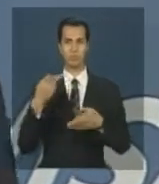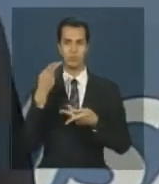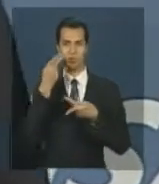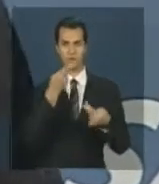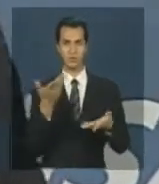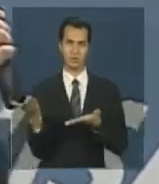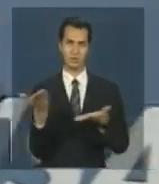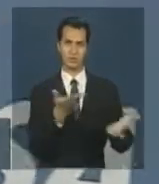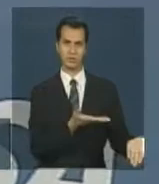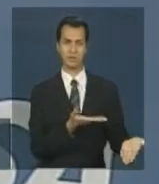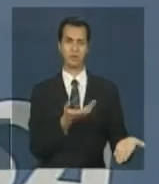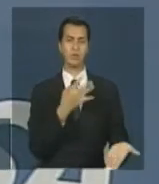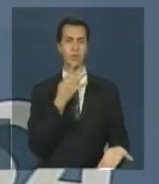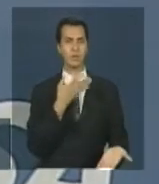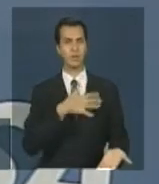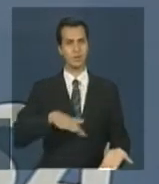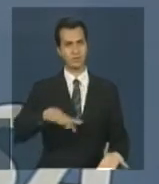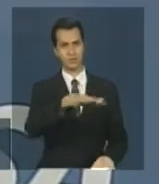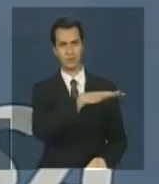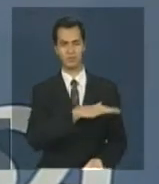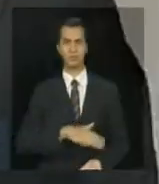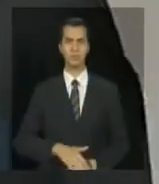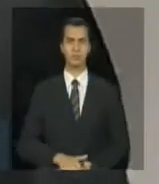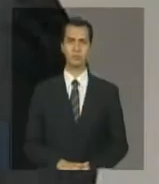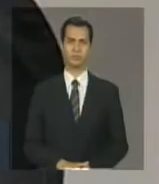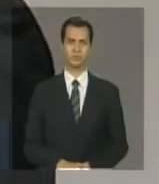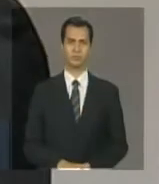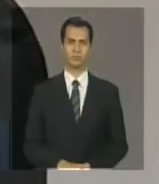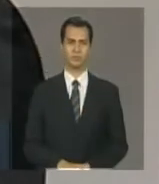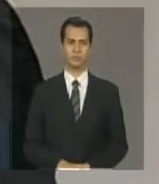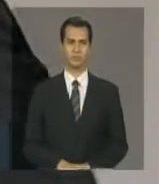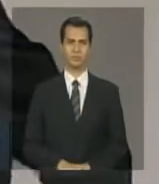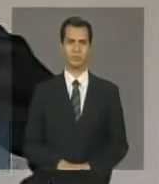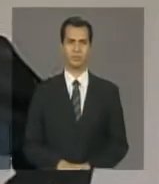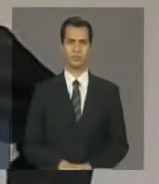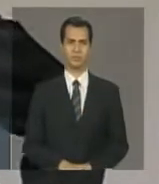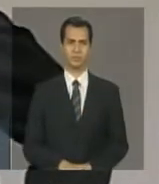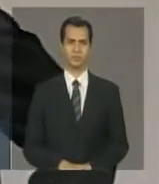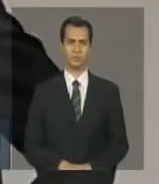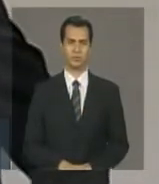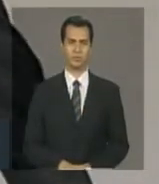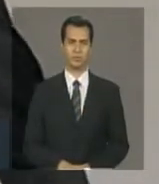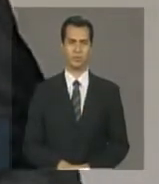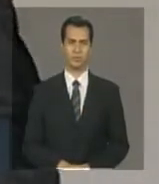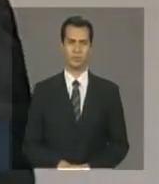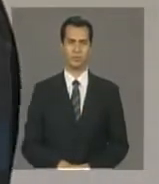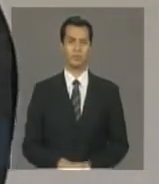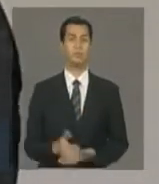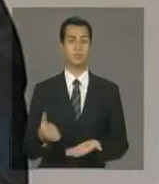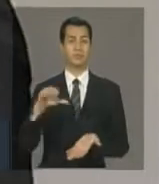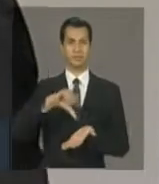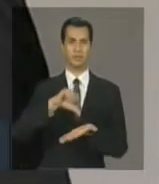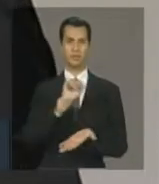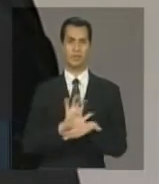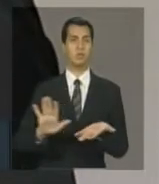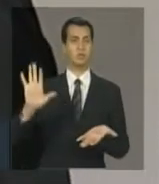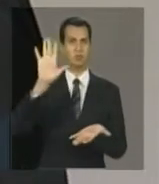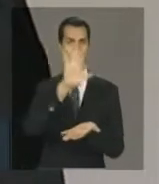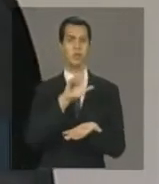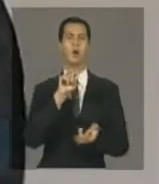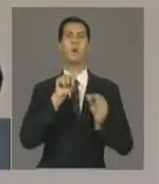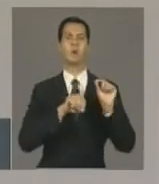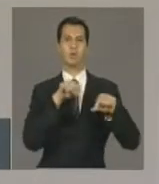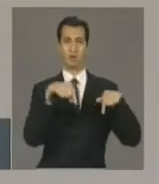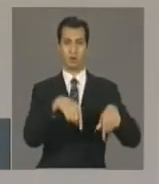centro Oi flor bom senso Nacional próximo favor e o centro Nacional de atuar de acordo com as fases